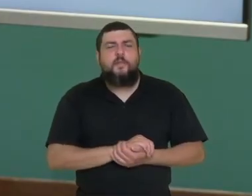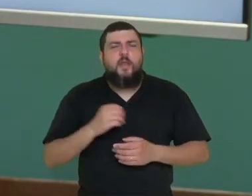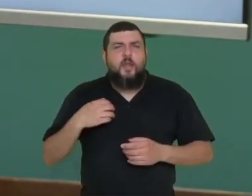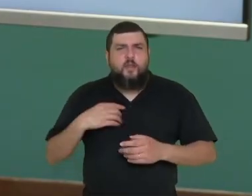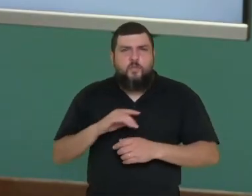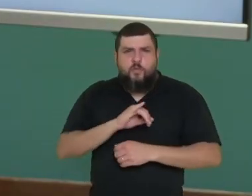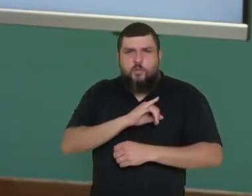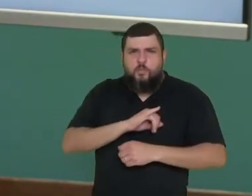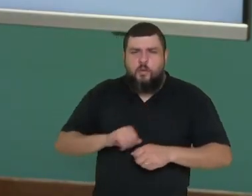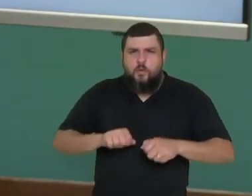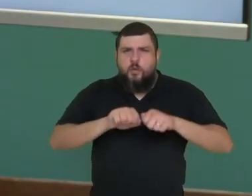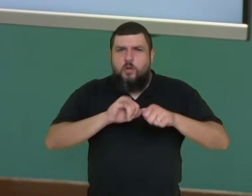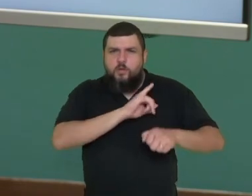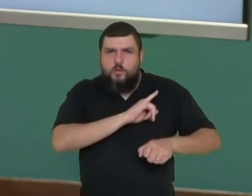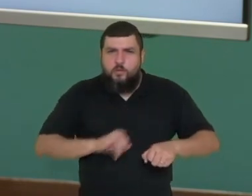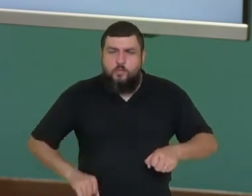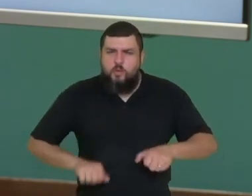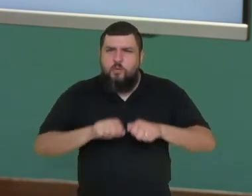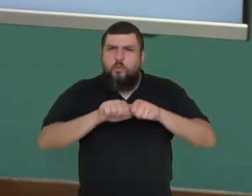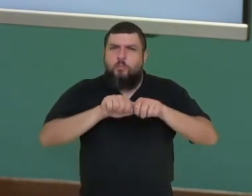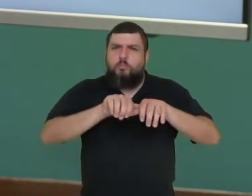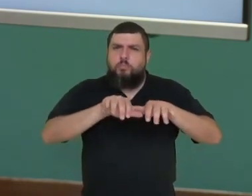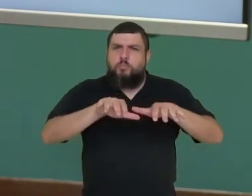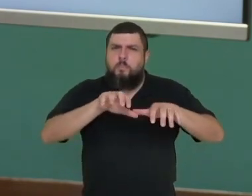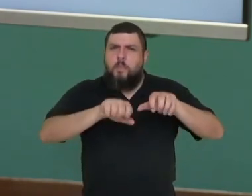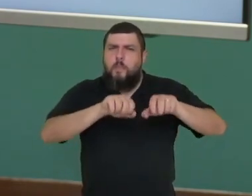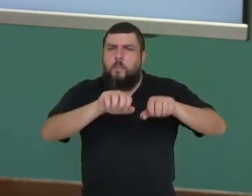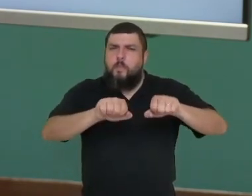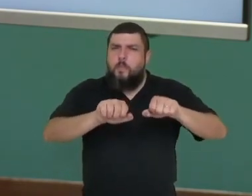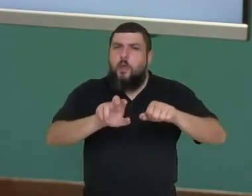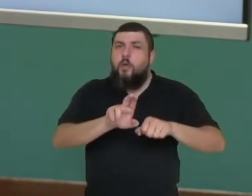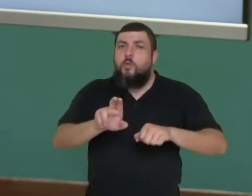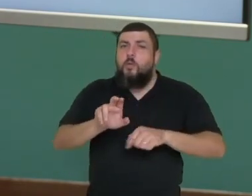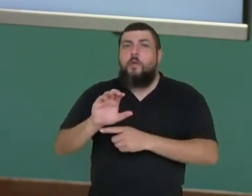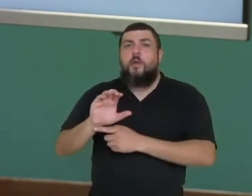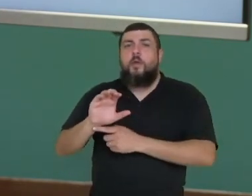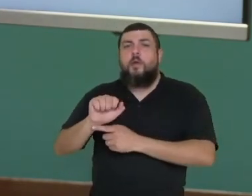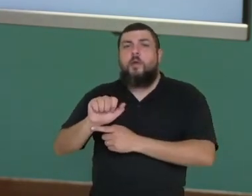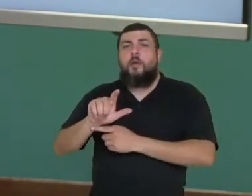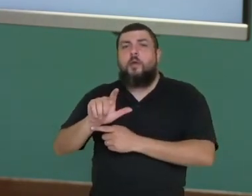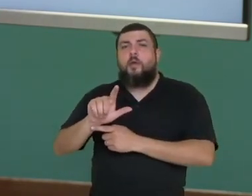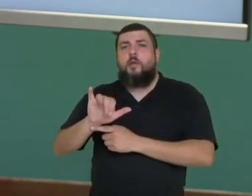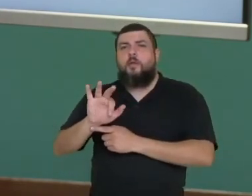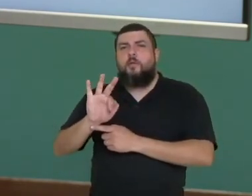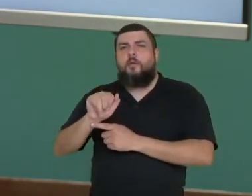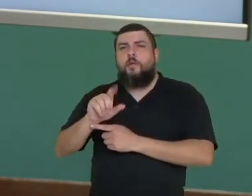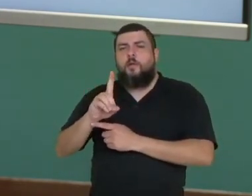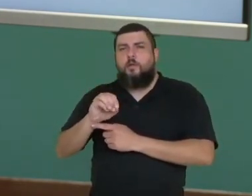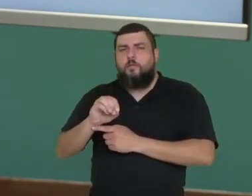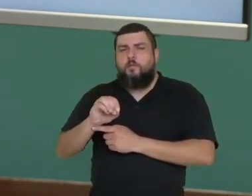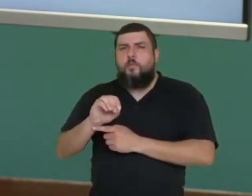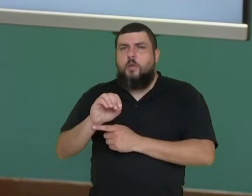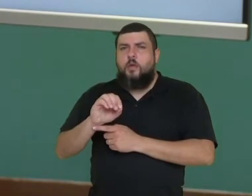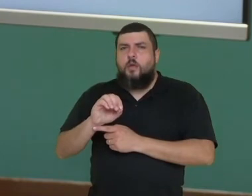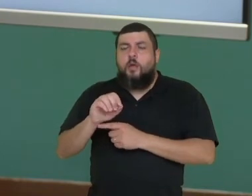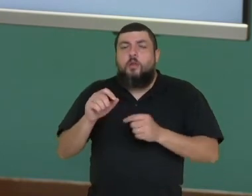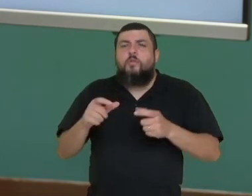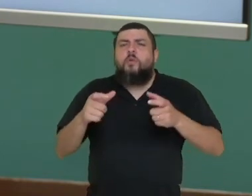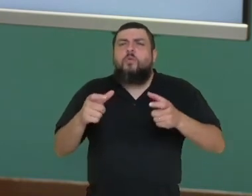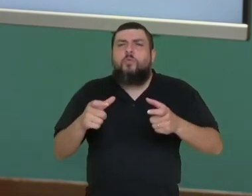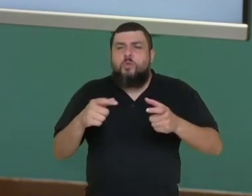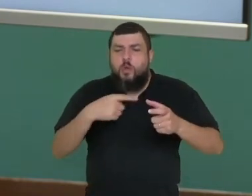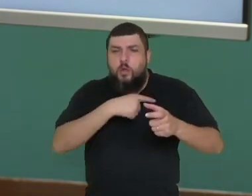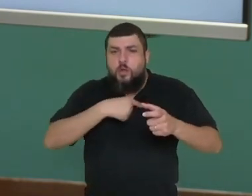califados, inclusive esses reinos dominados por esses califas, que ia desde as fronteiras da China, a leste, até o